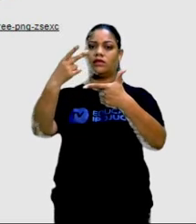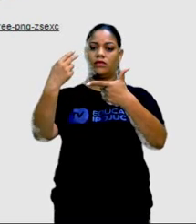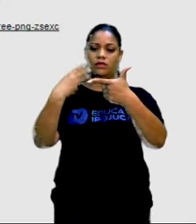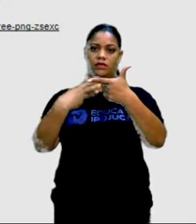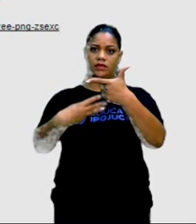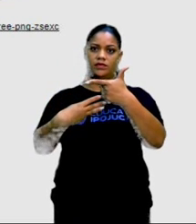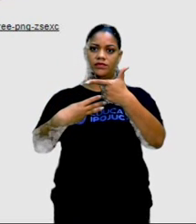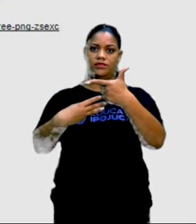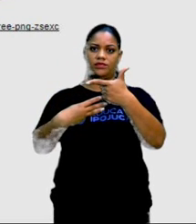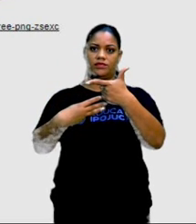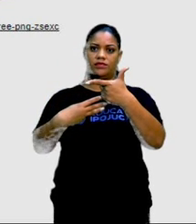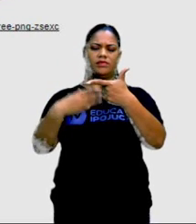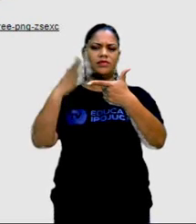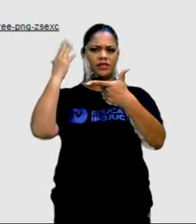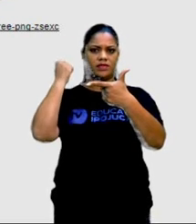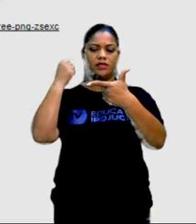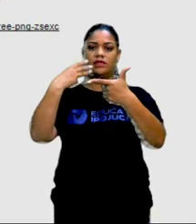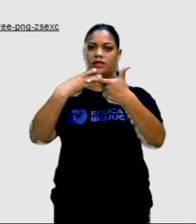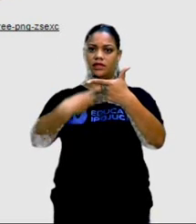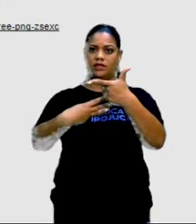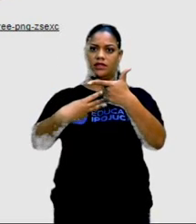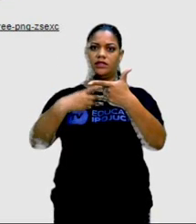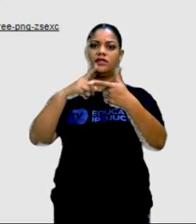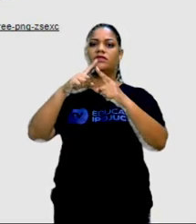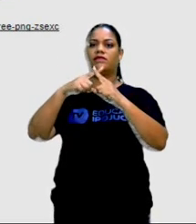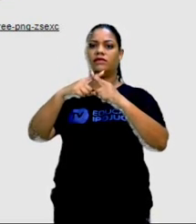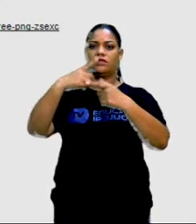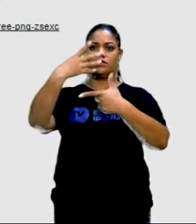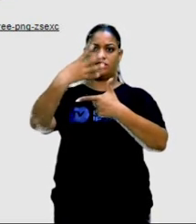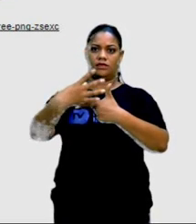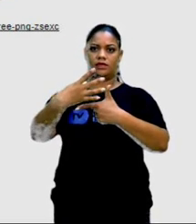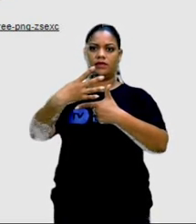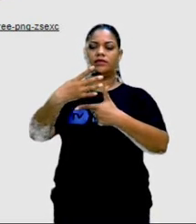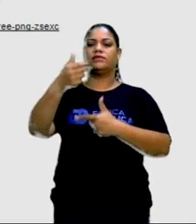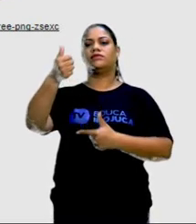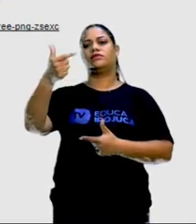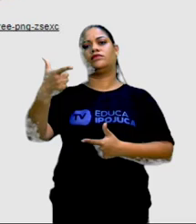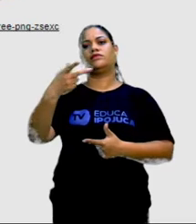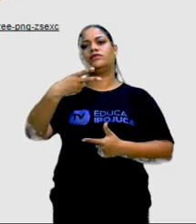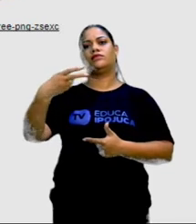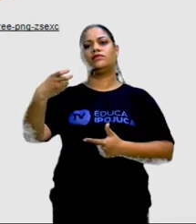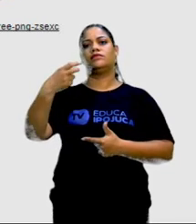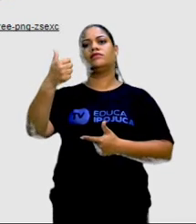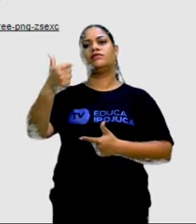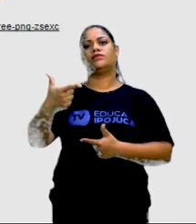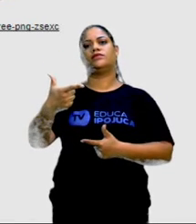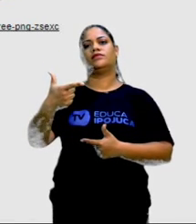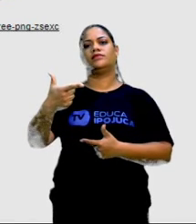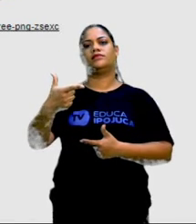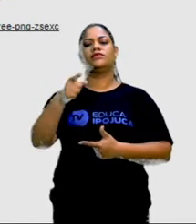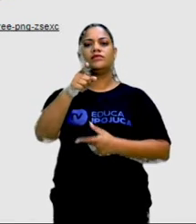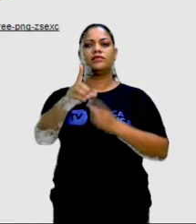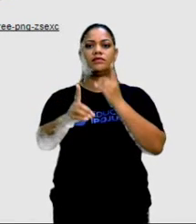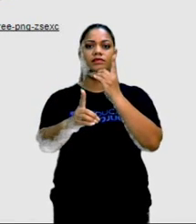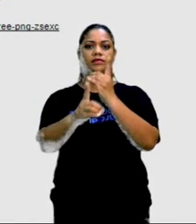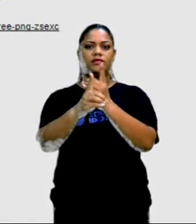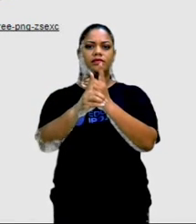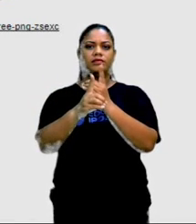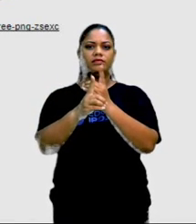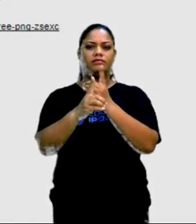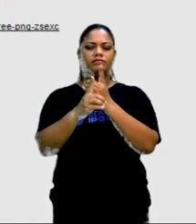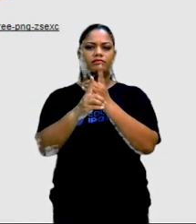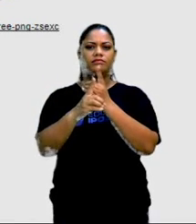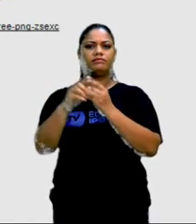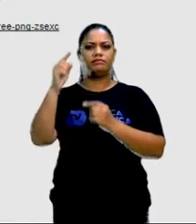3. Como é que eu sei? 3 vezes 4, 12. Então você vai achando na sua mente